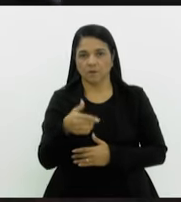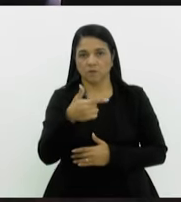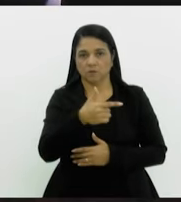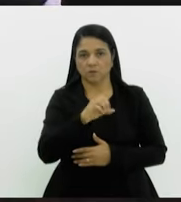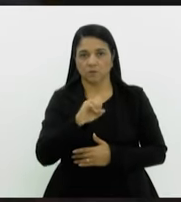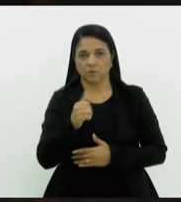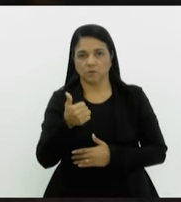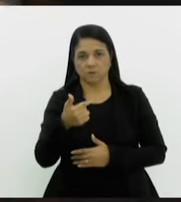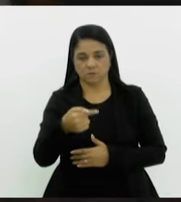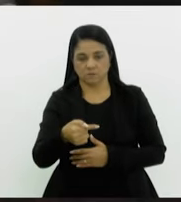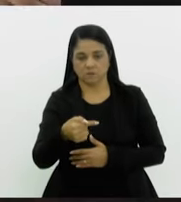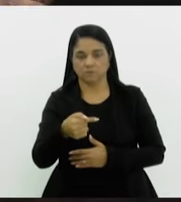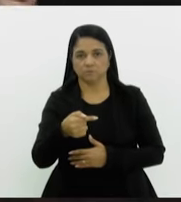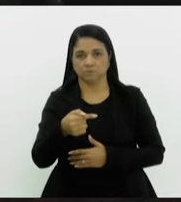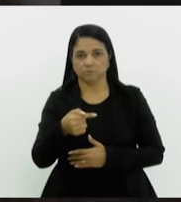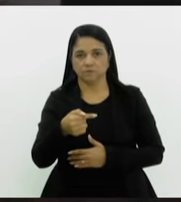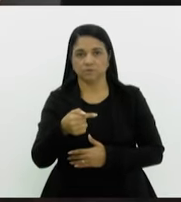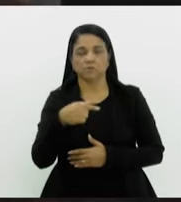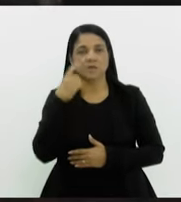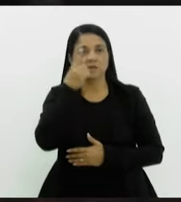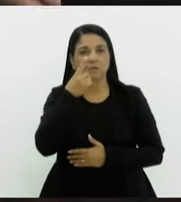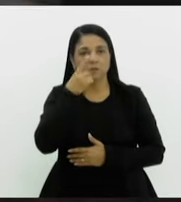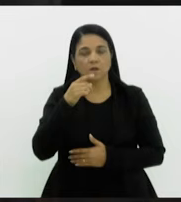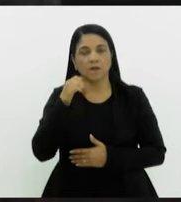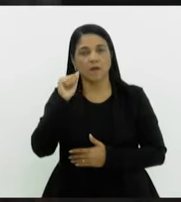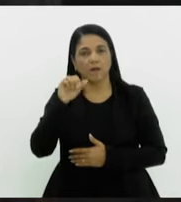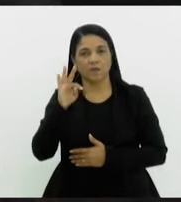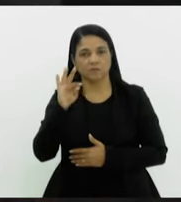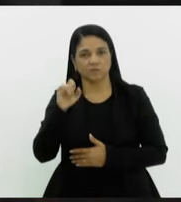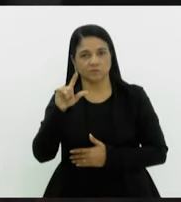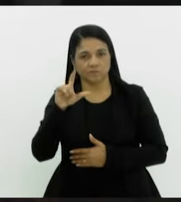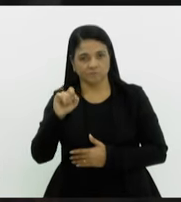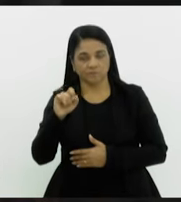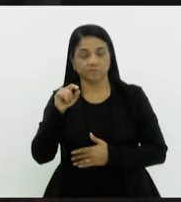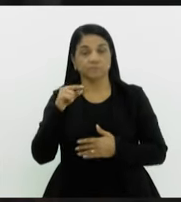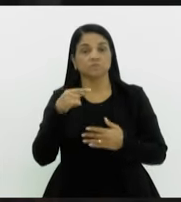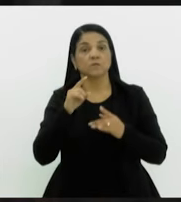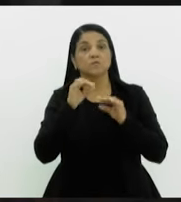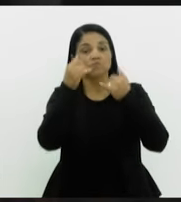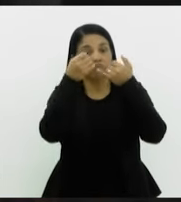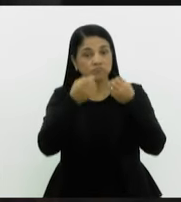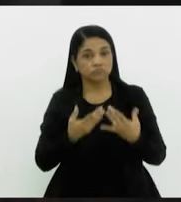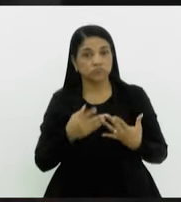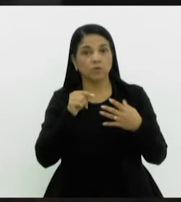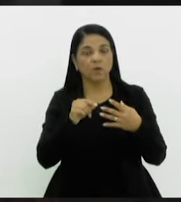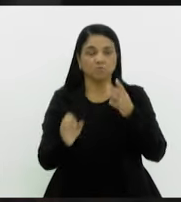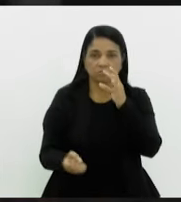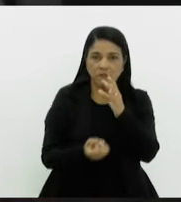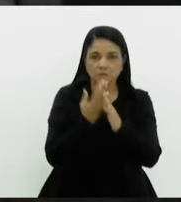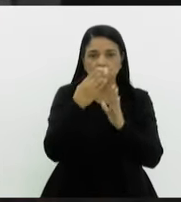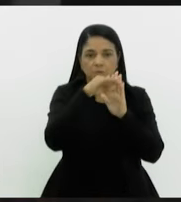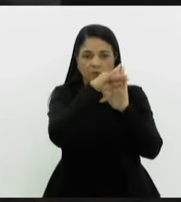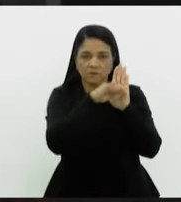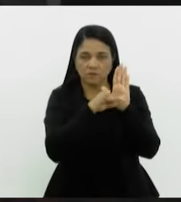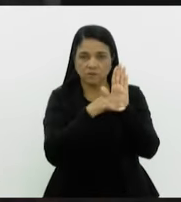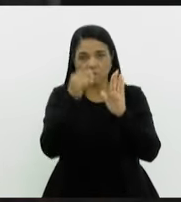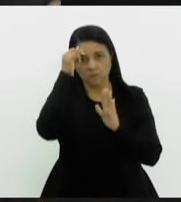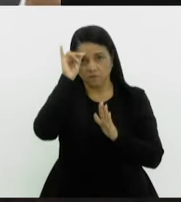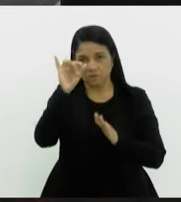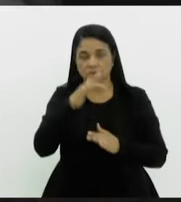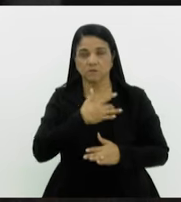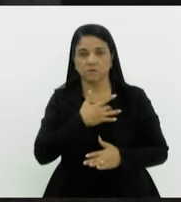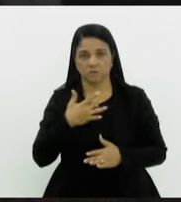3.755, de 17, do deputado Átila Nunes, que dispõe sobre a criação de programa de prevenção de